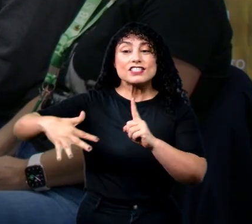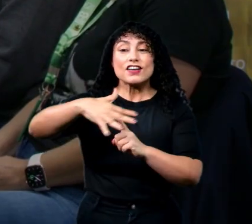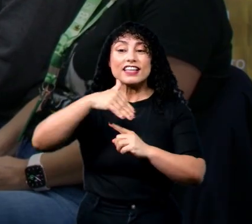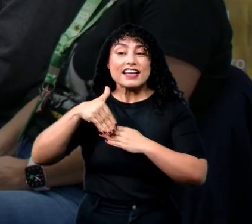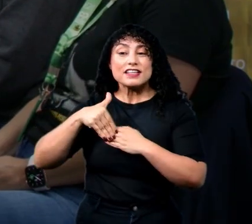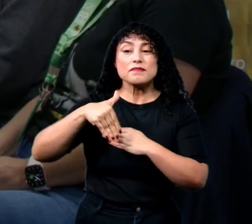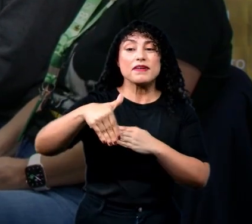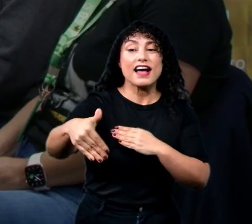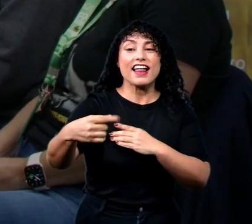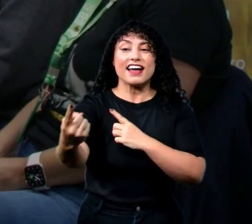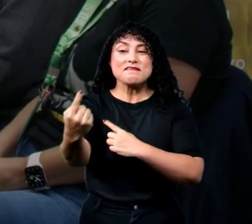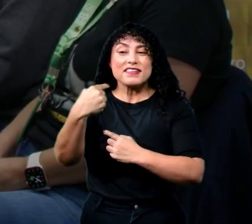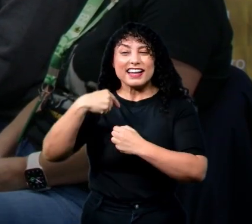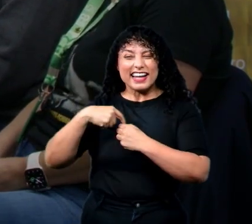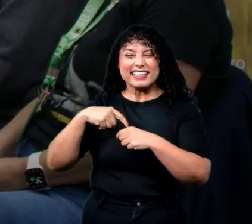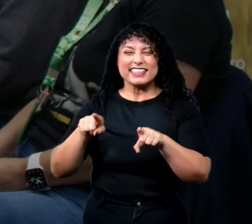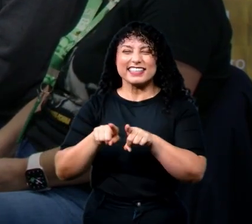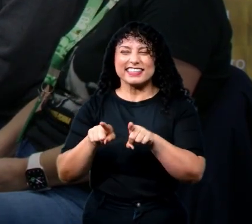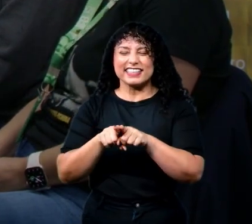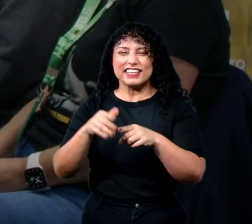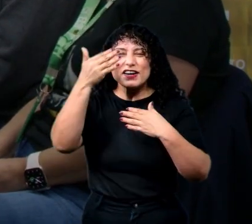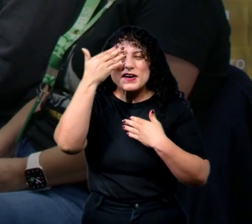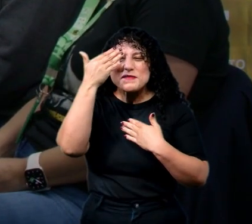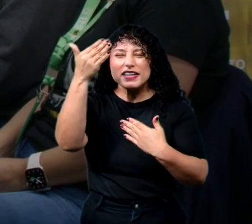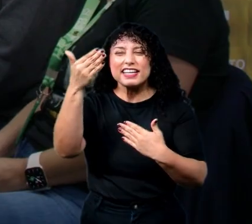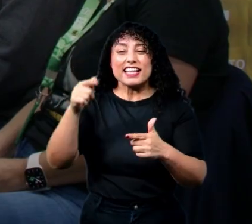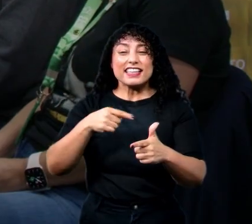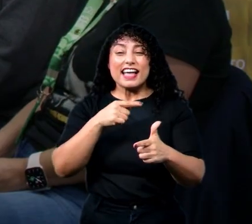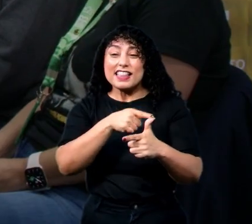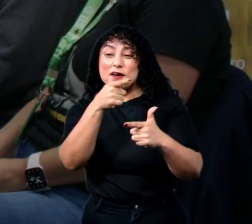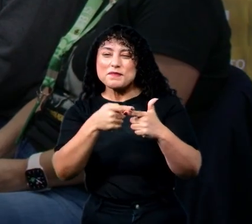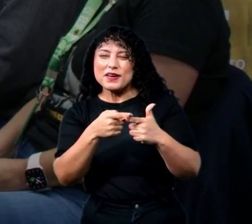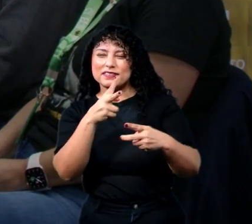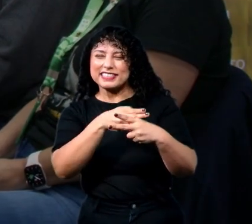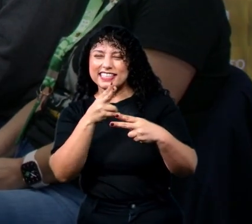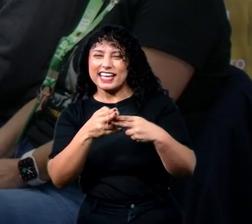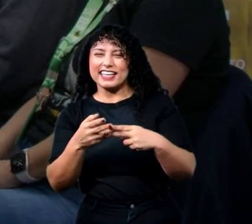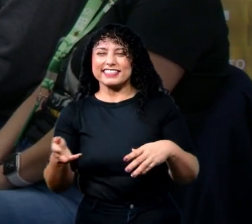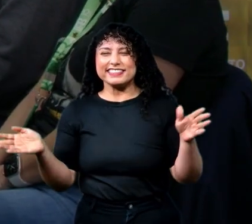para lá e de lá para cá também. Então, muito obrigada e até um próximo episódio.